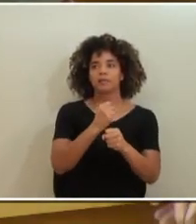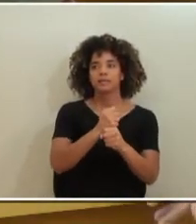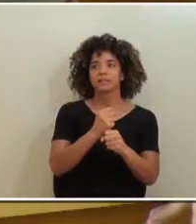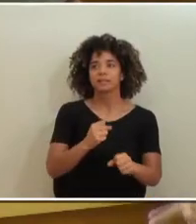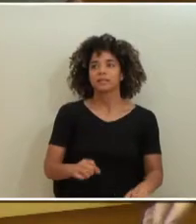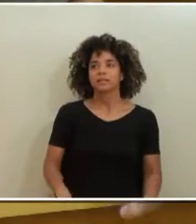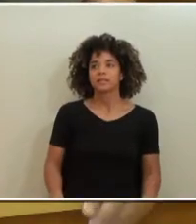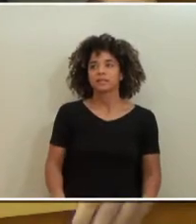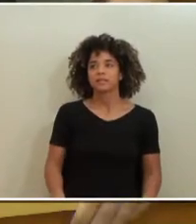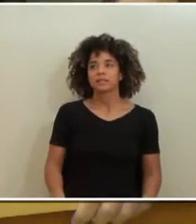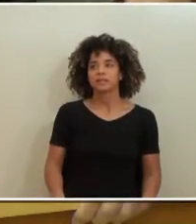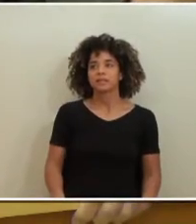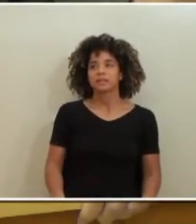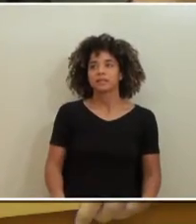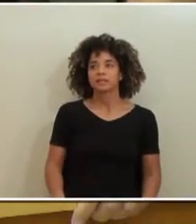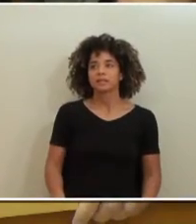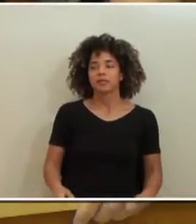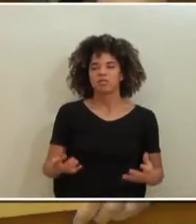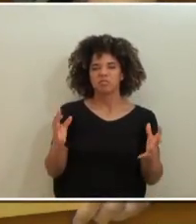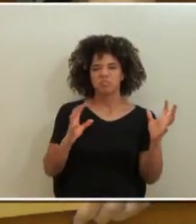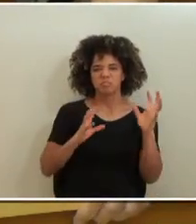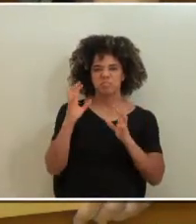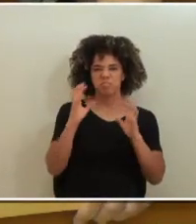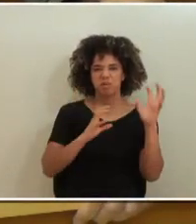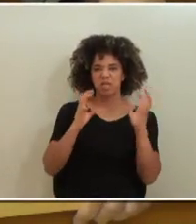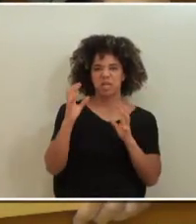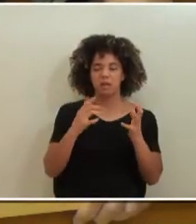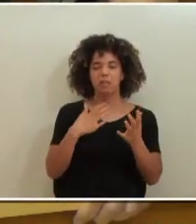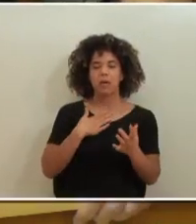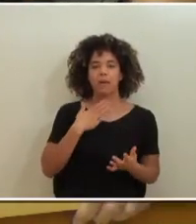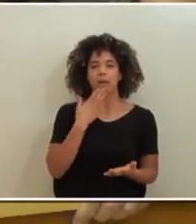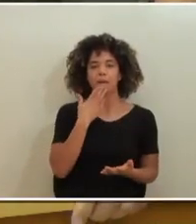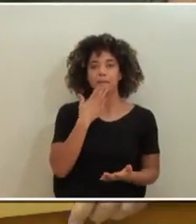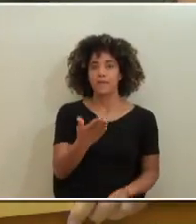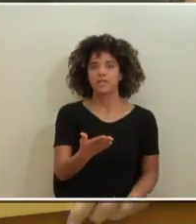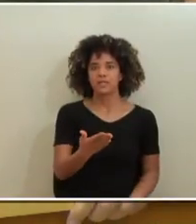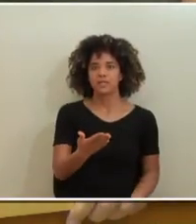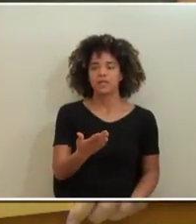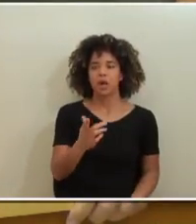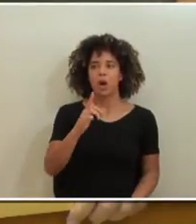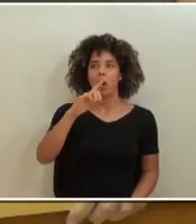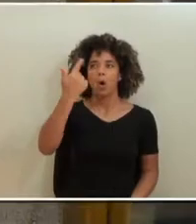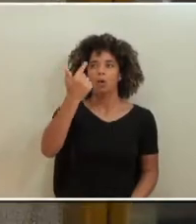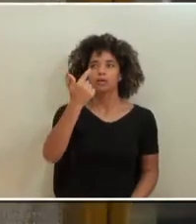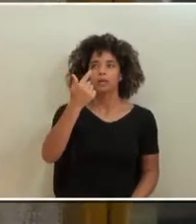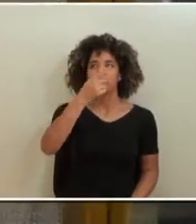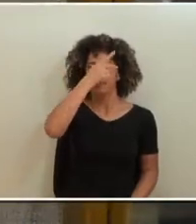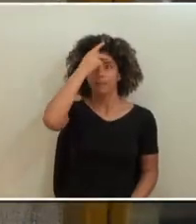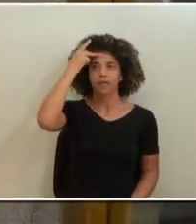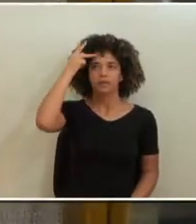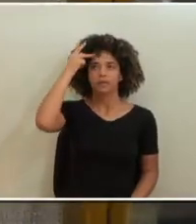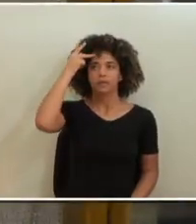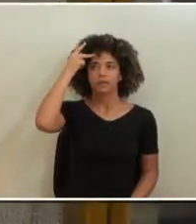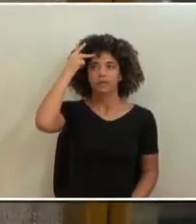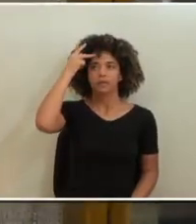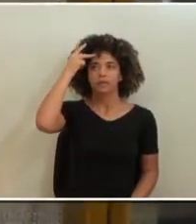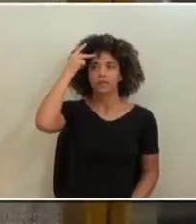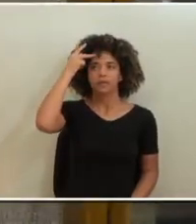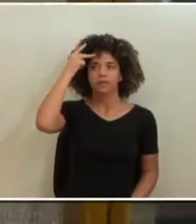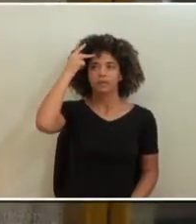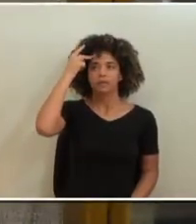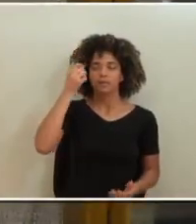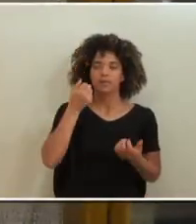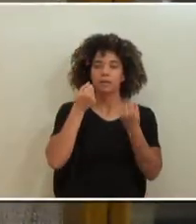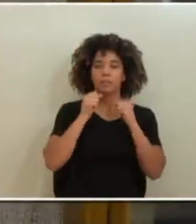nós nos desentendemos, e eu pedi para que outra pessoa fosse meu assessor pessoal. Paulista está aí? Não? Paulista hoje é meu